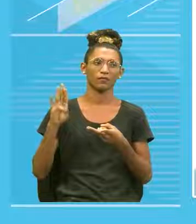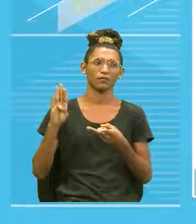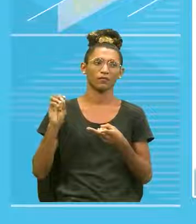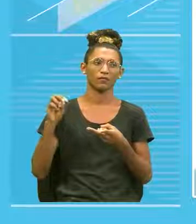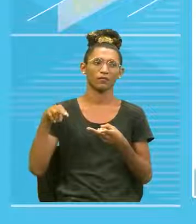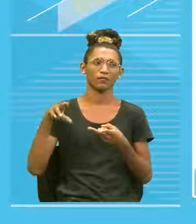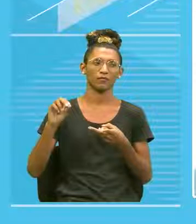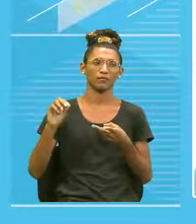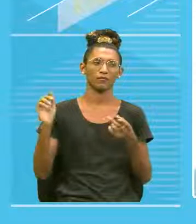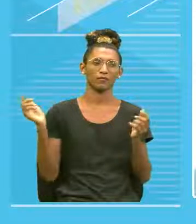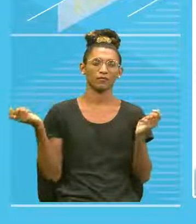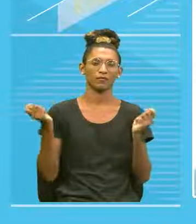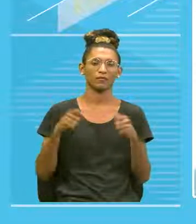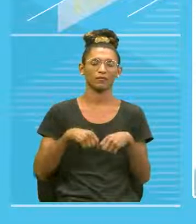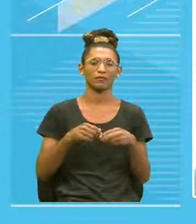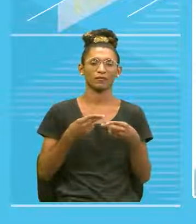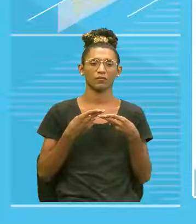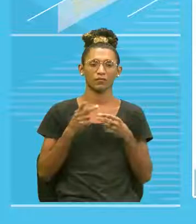combustão